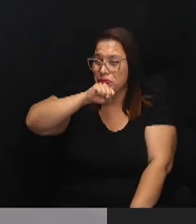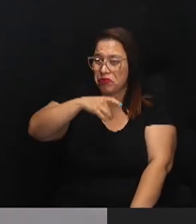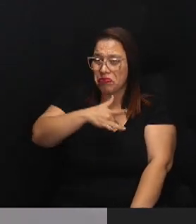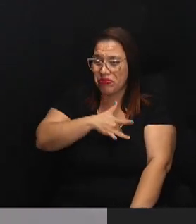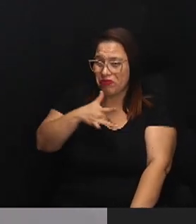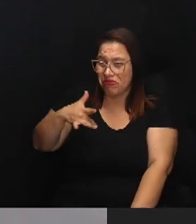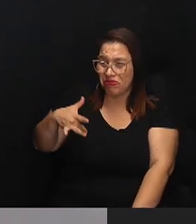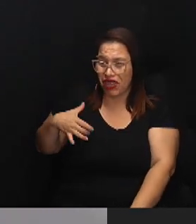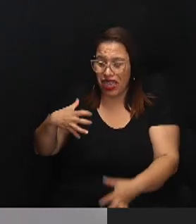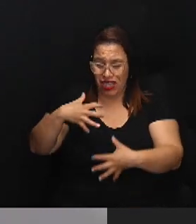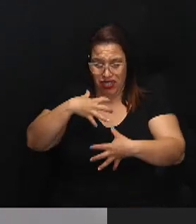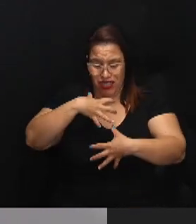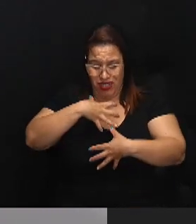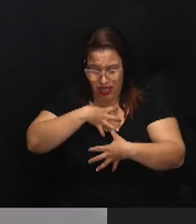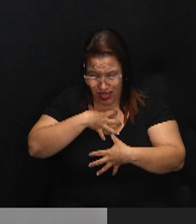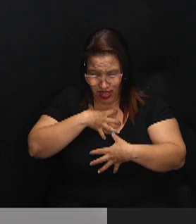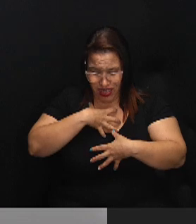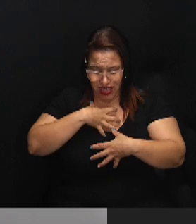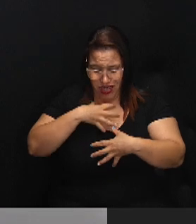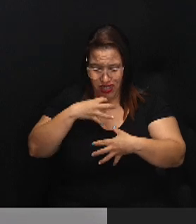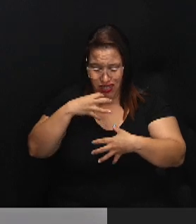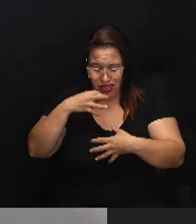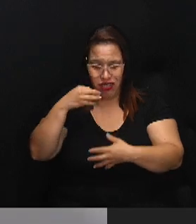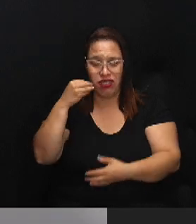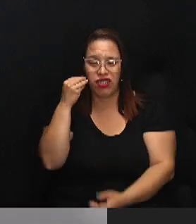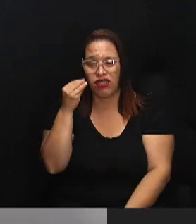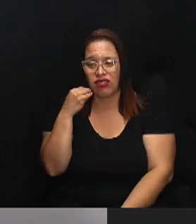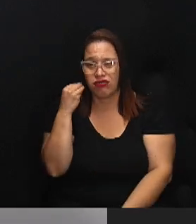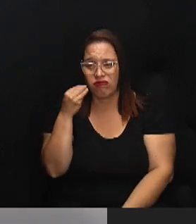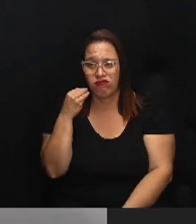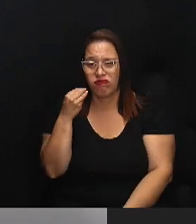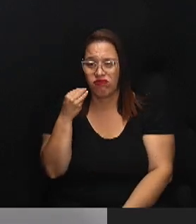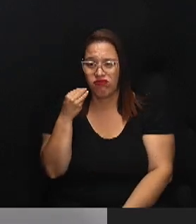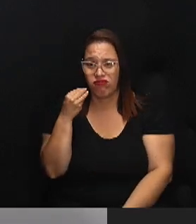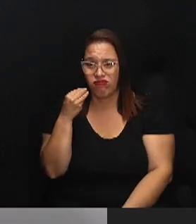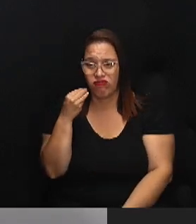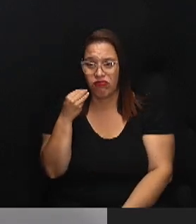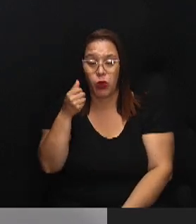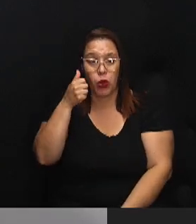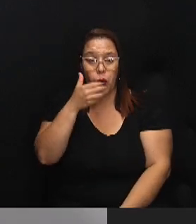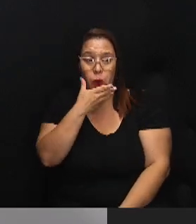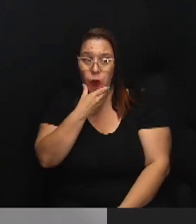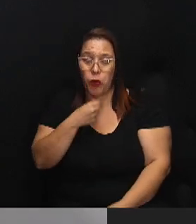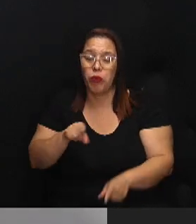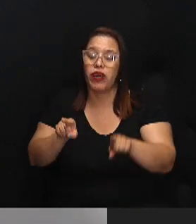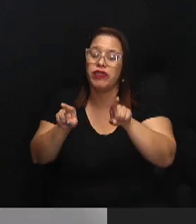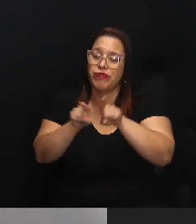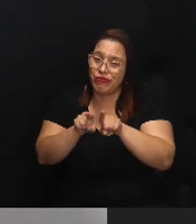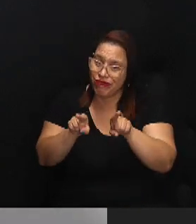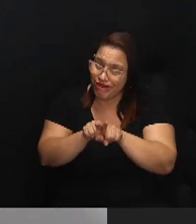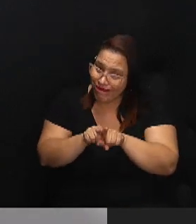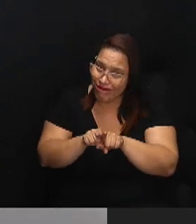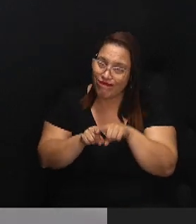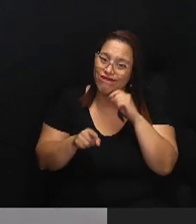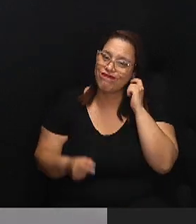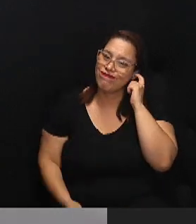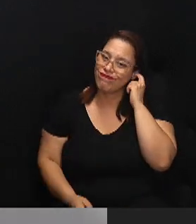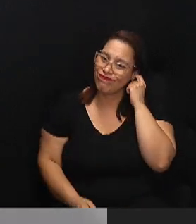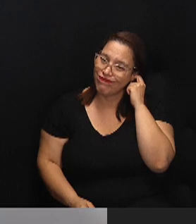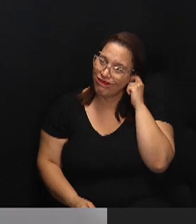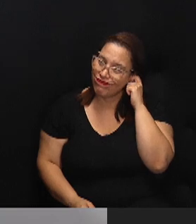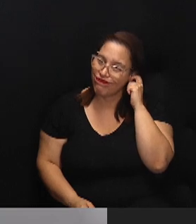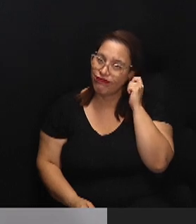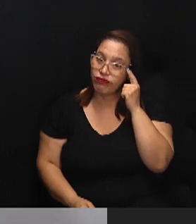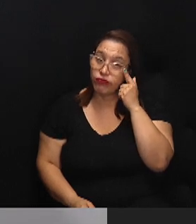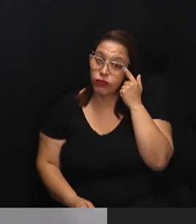saúde emocional extremamente fragilizada, a gente tem o pai também, e aí eu já queria entrar